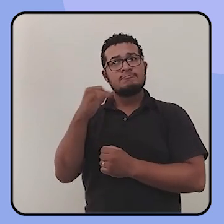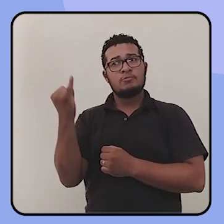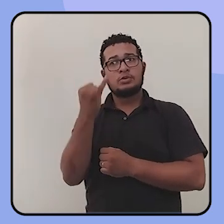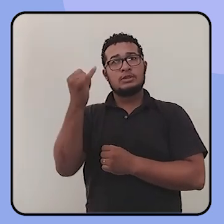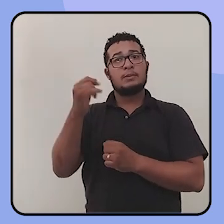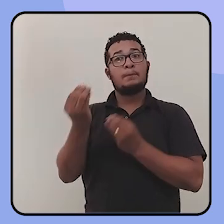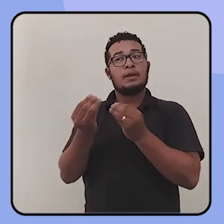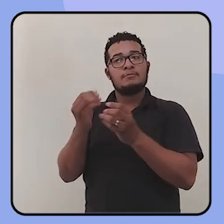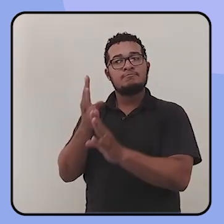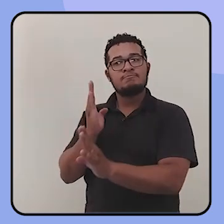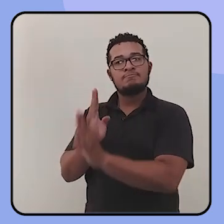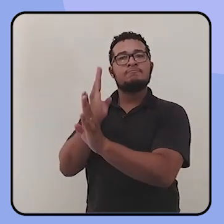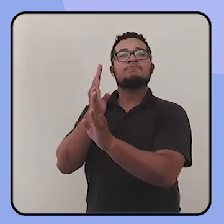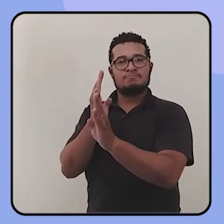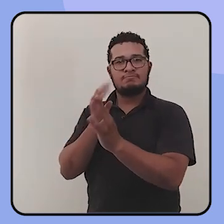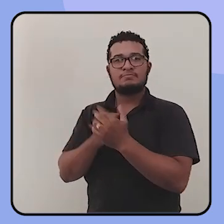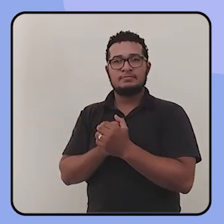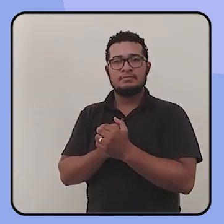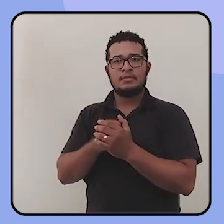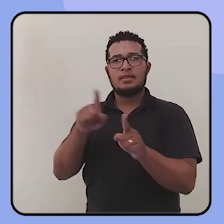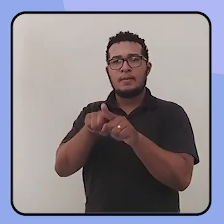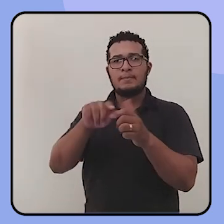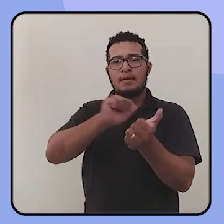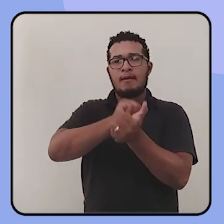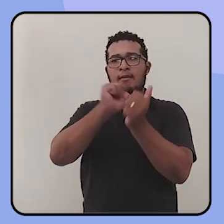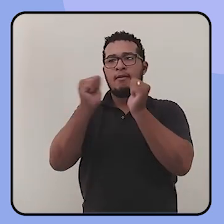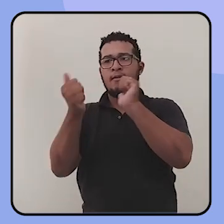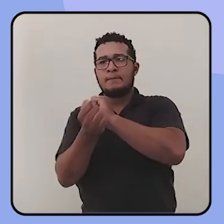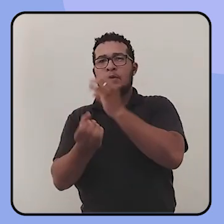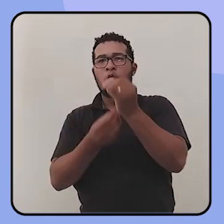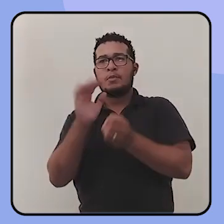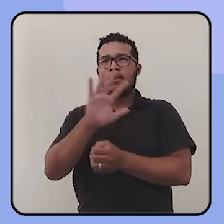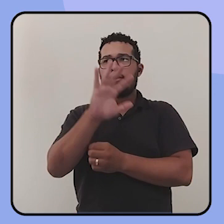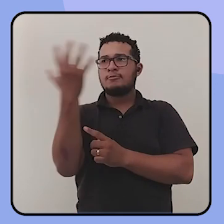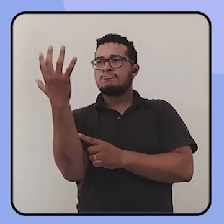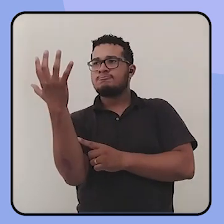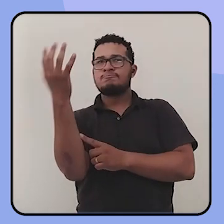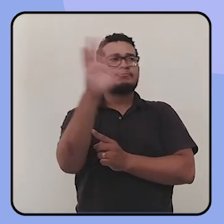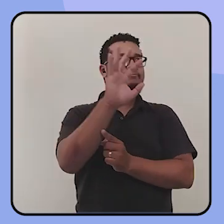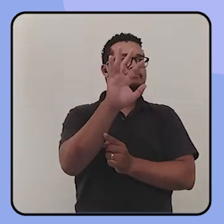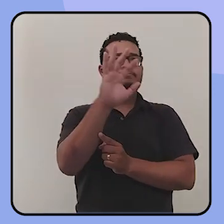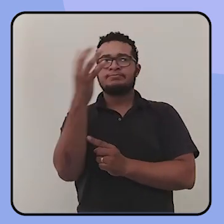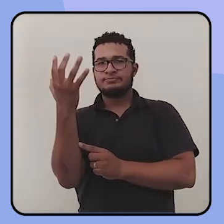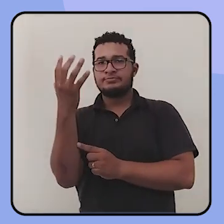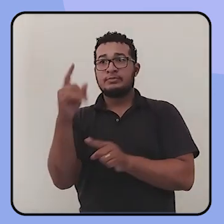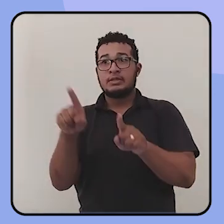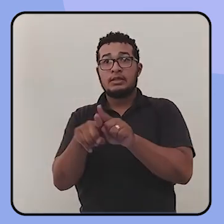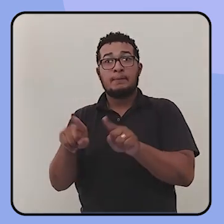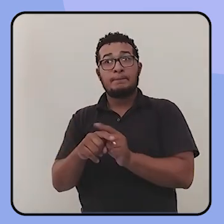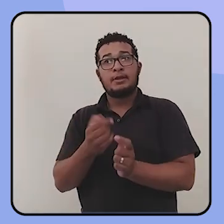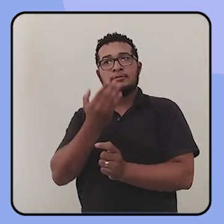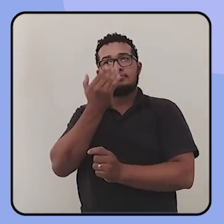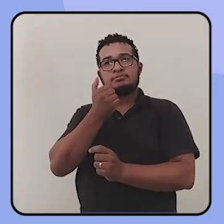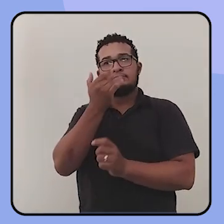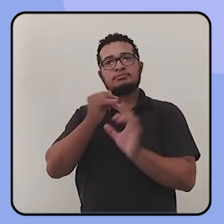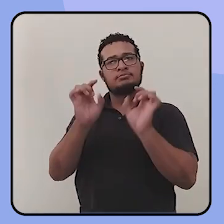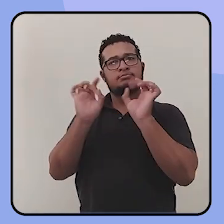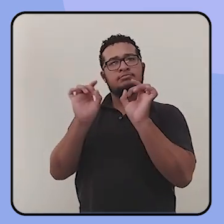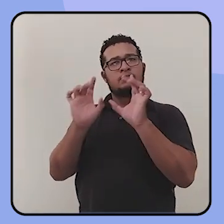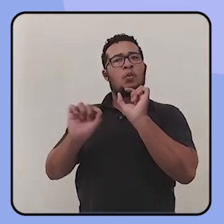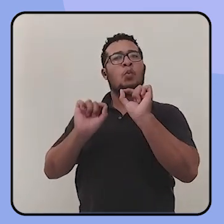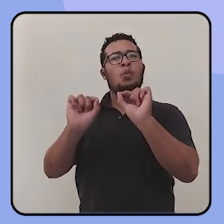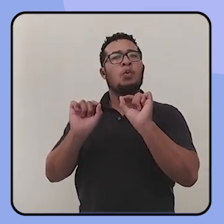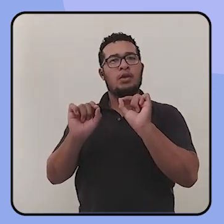para identificar os sítios que atestam a adaptação às mudanças climáticas. A dieta alimentar da tradição Itaipu,